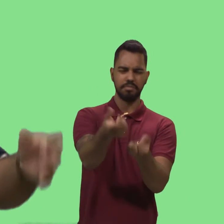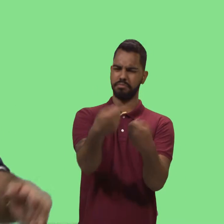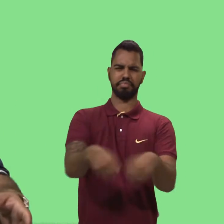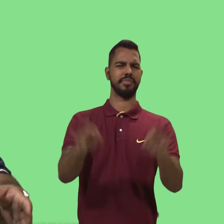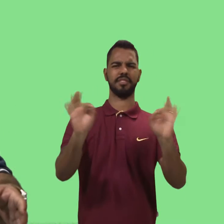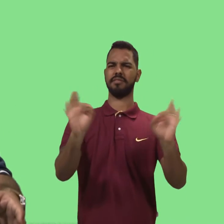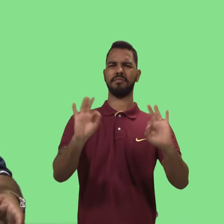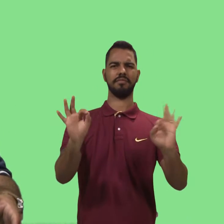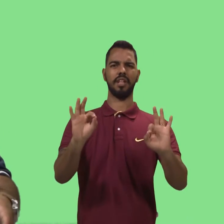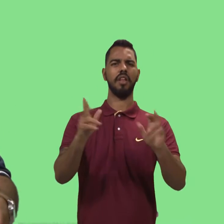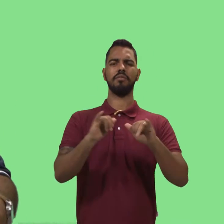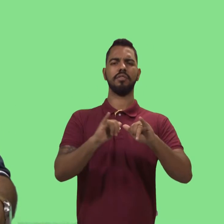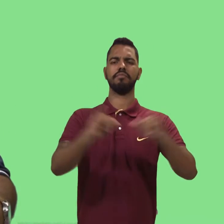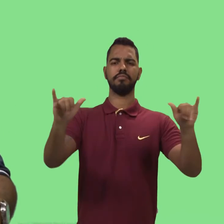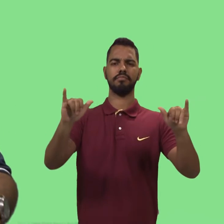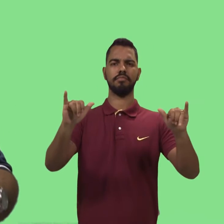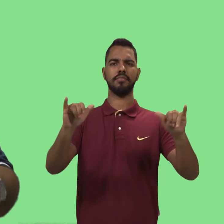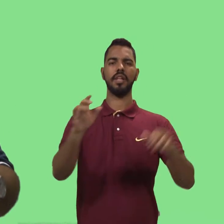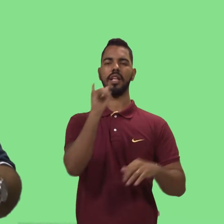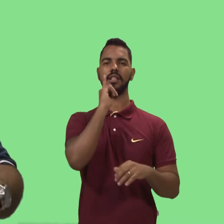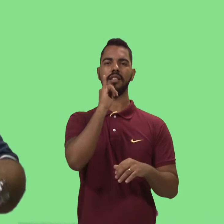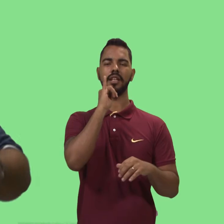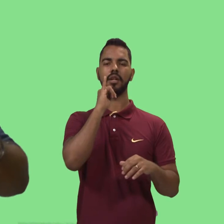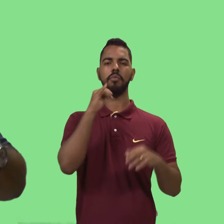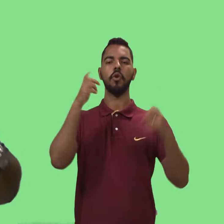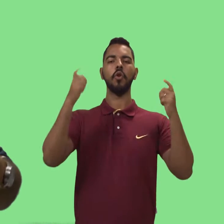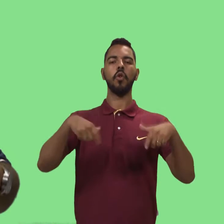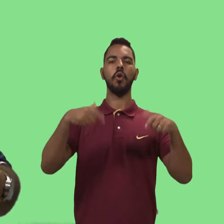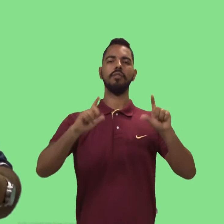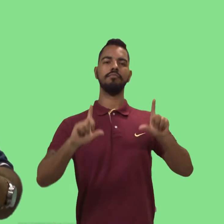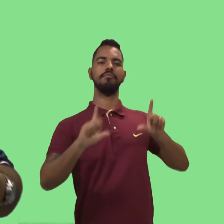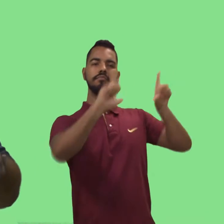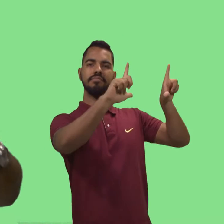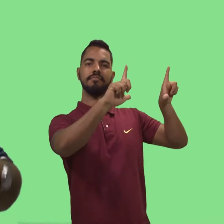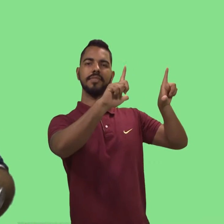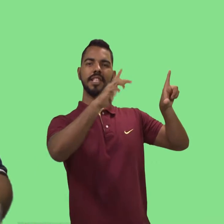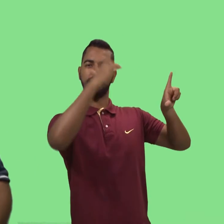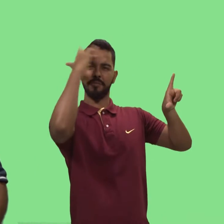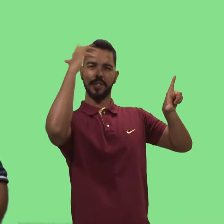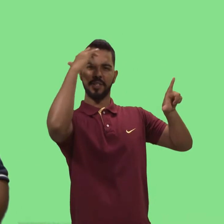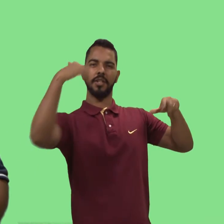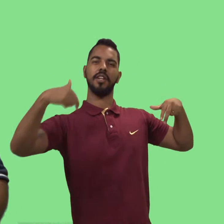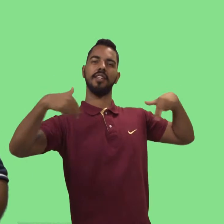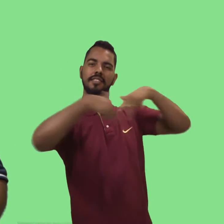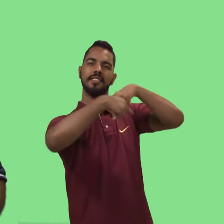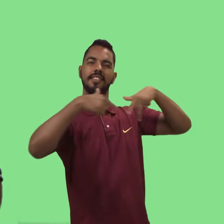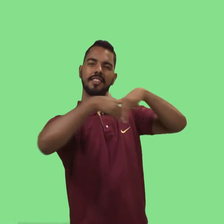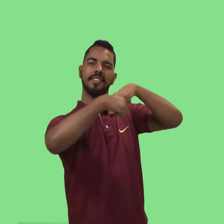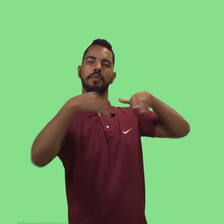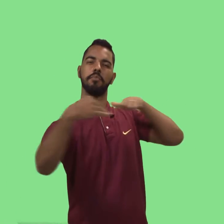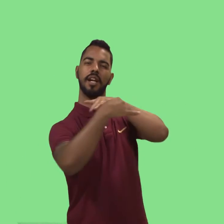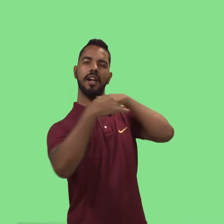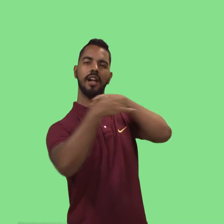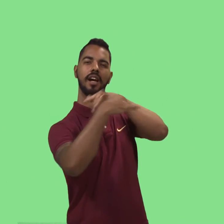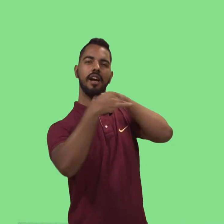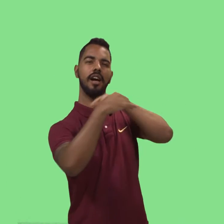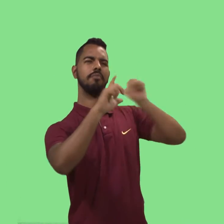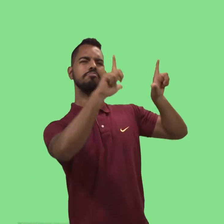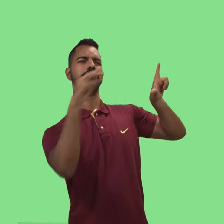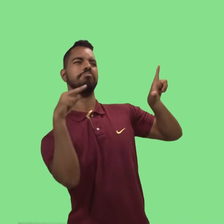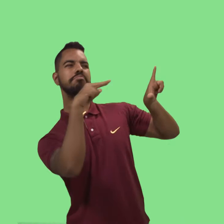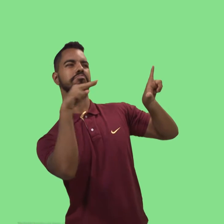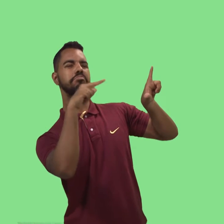grande circulação de pessoas para que os interessados tenham fácil acesso à informação. A